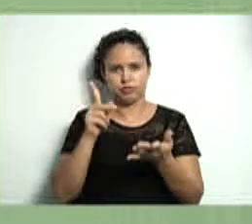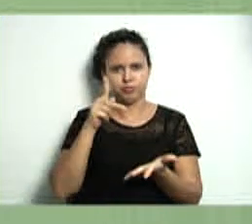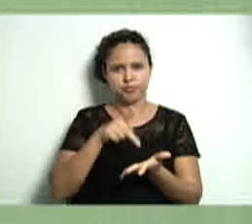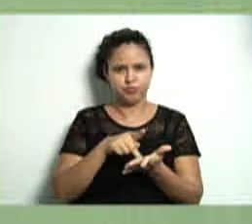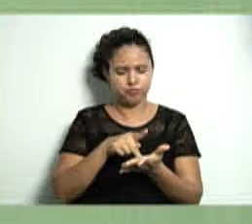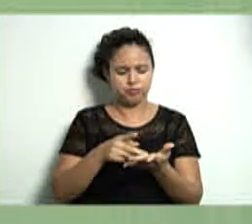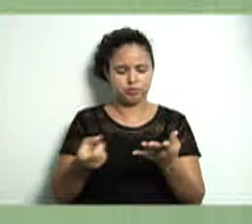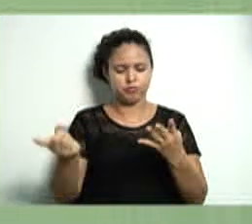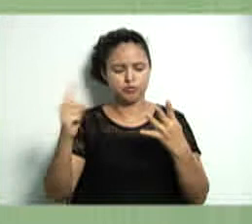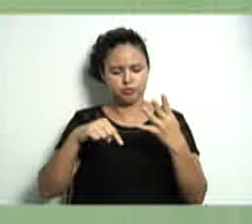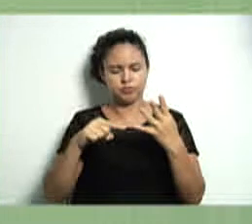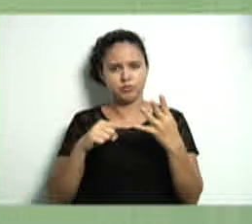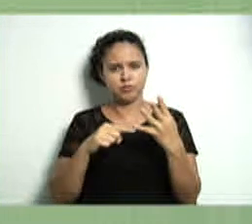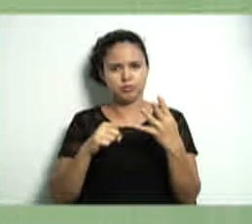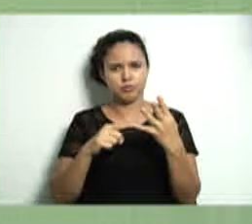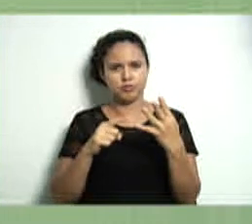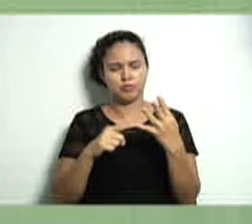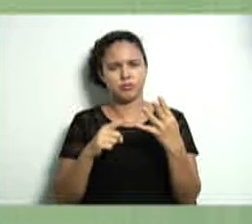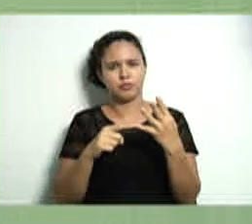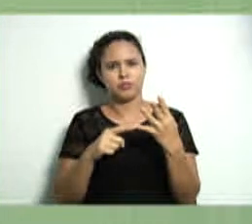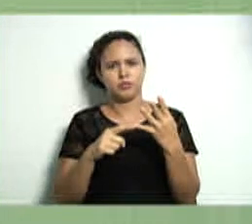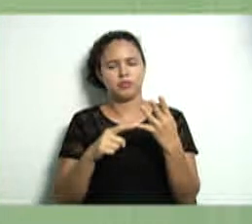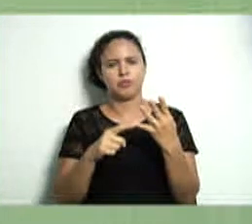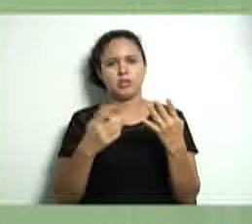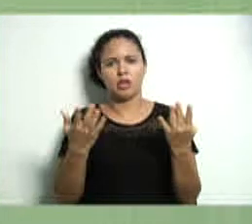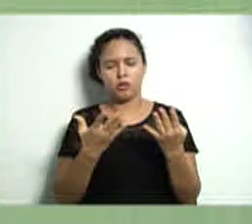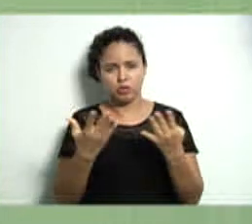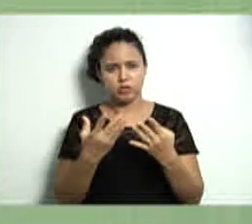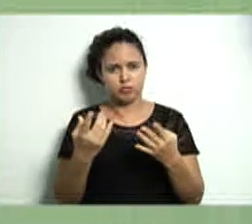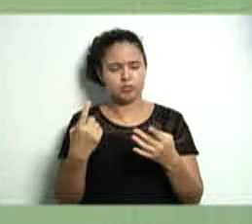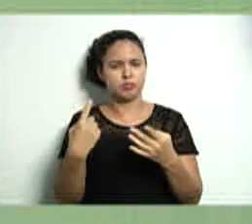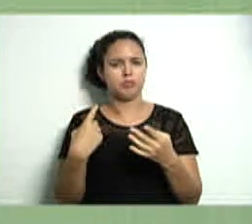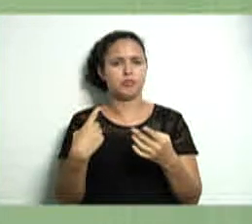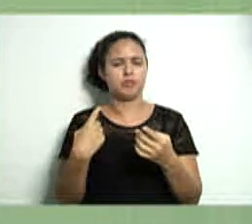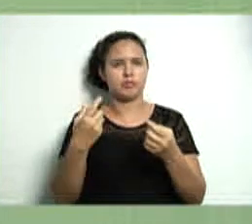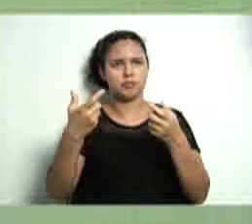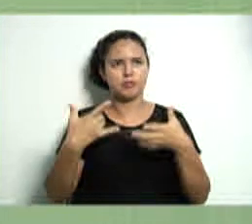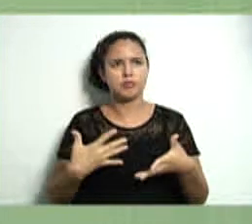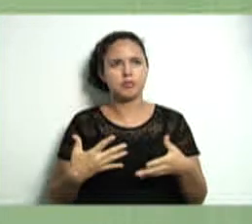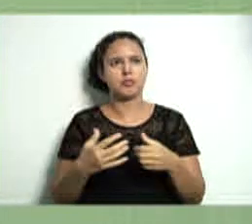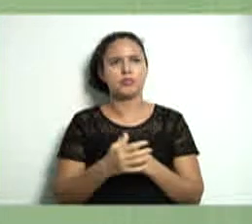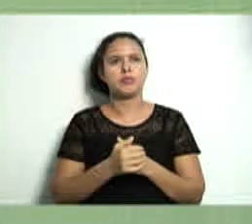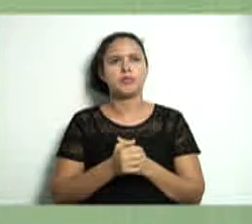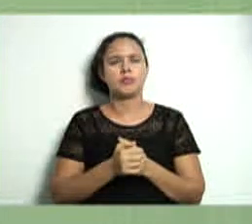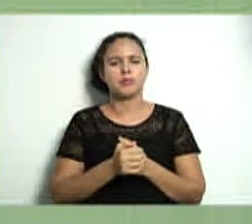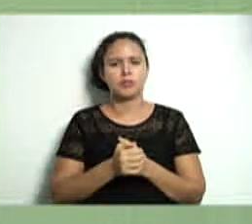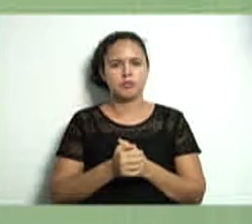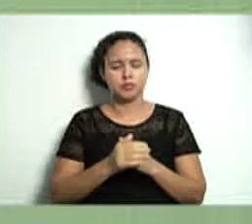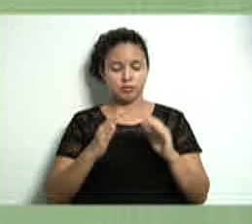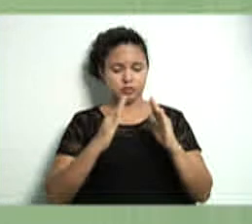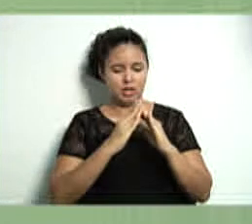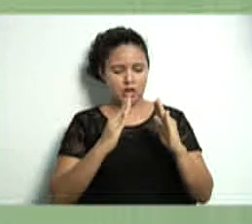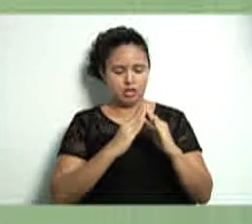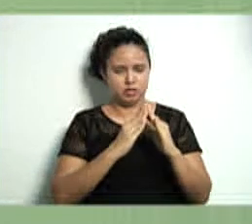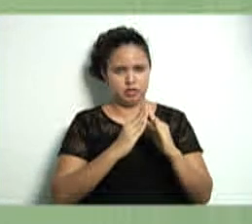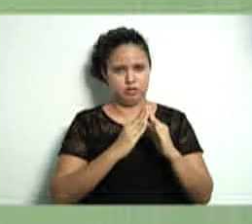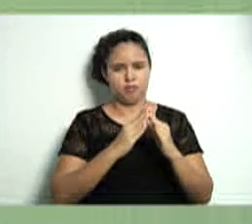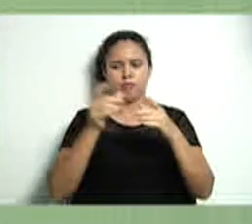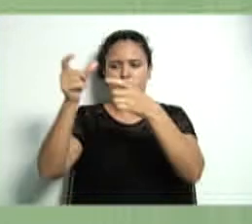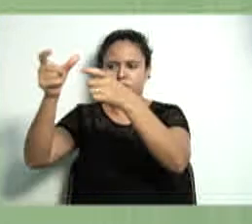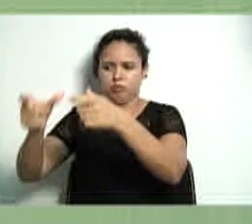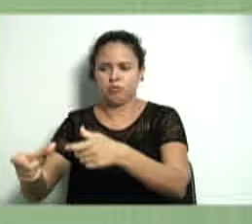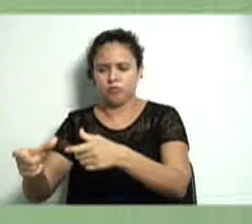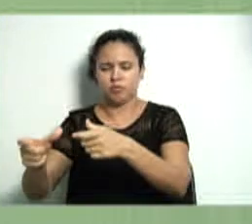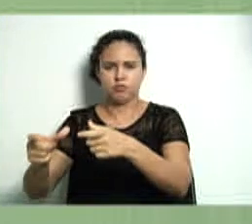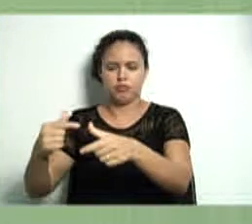A seguinte é verdadeira. Vamos ver por quê. A separação entre a casa e o local de trabalho